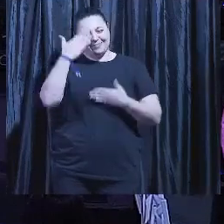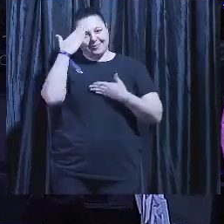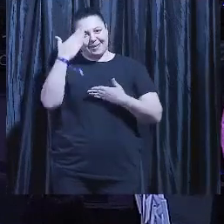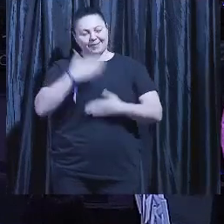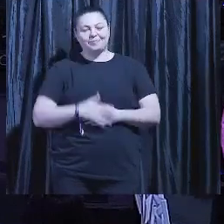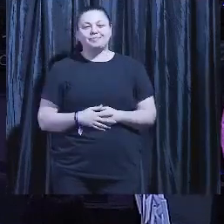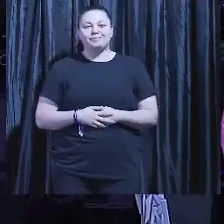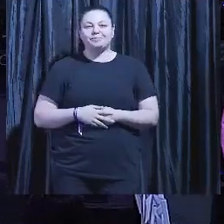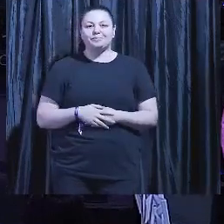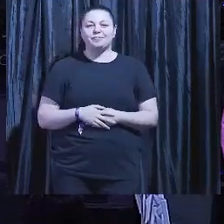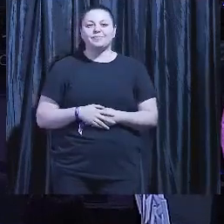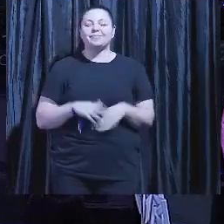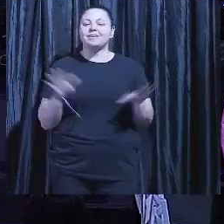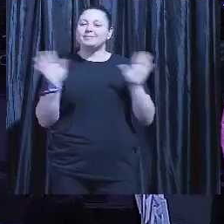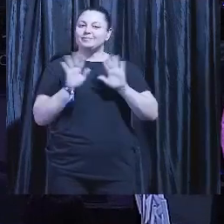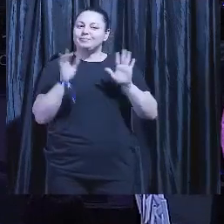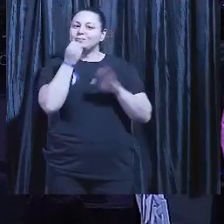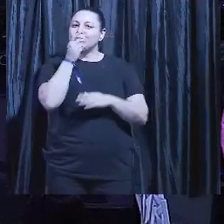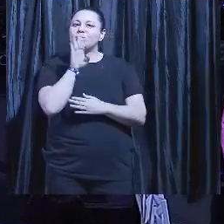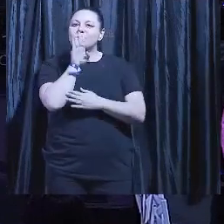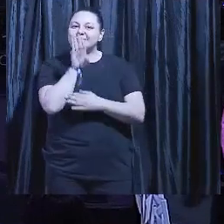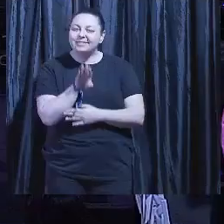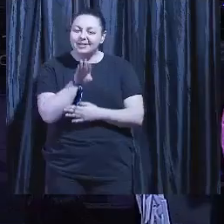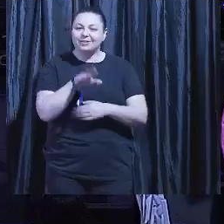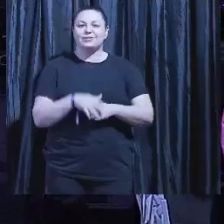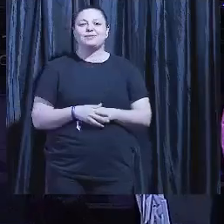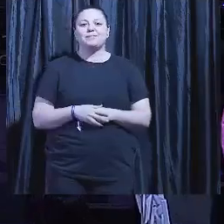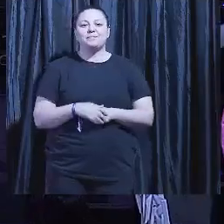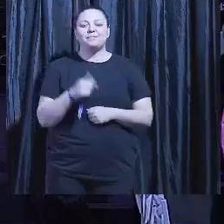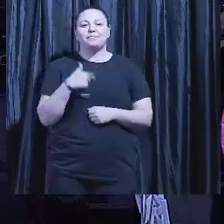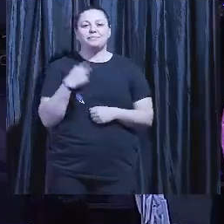Obrigado. Salve, gente, boa tarde.